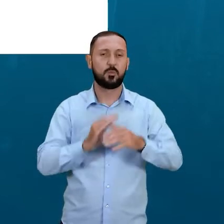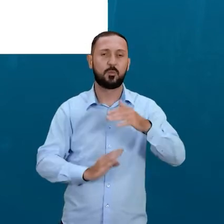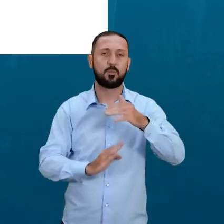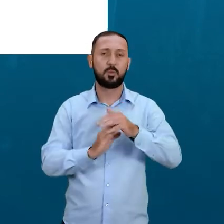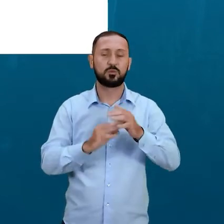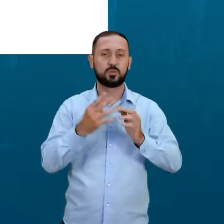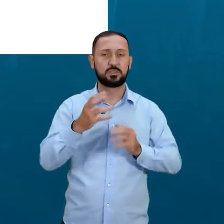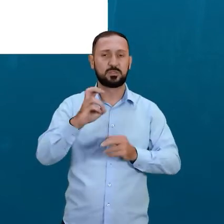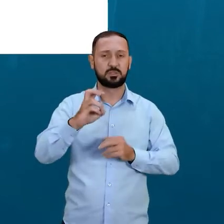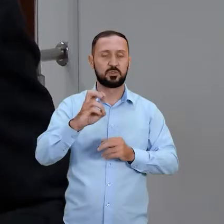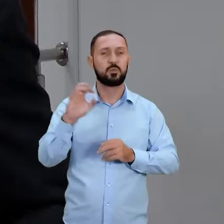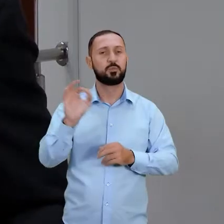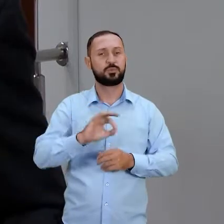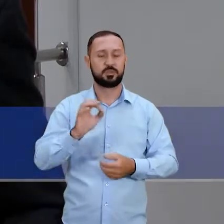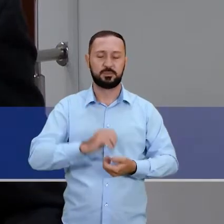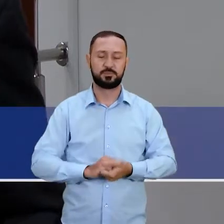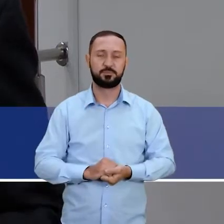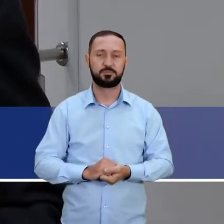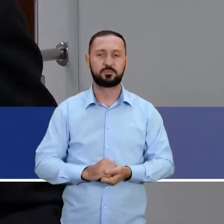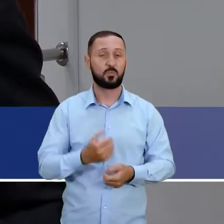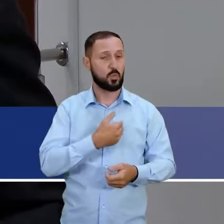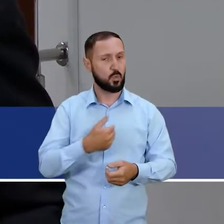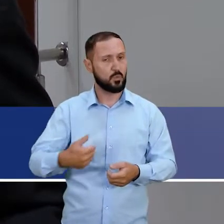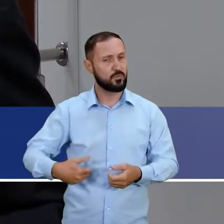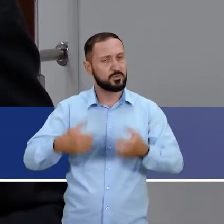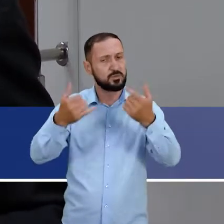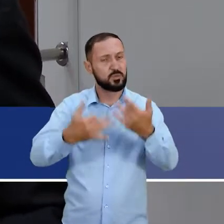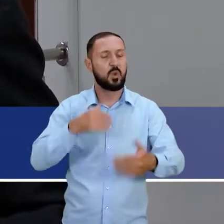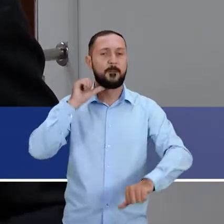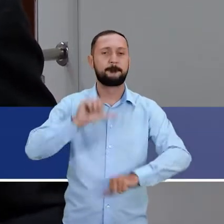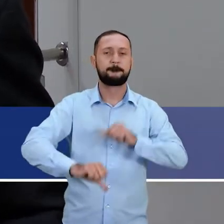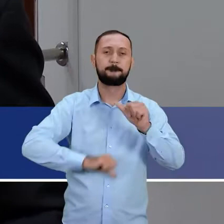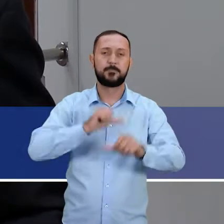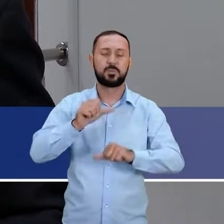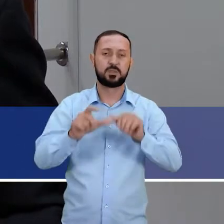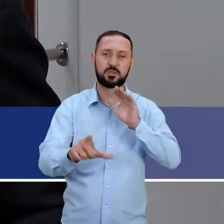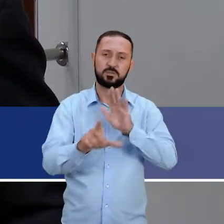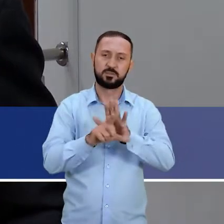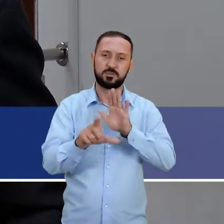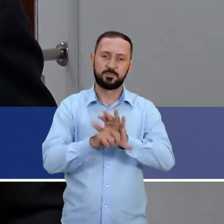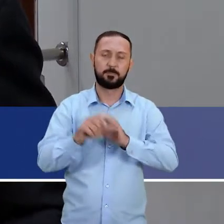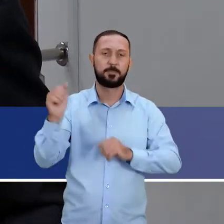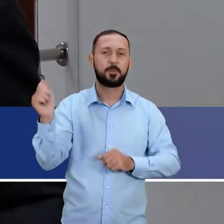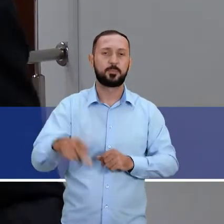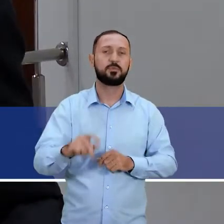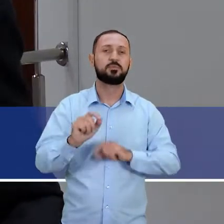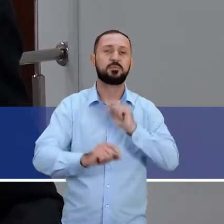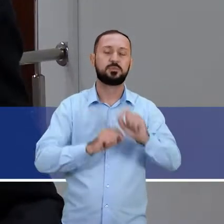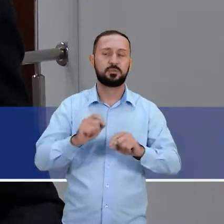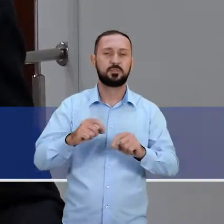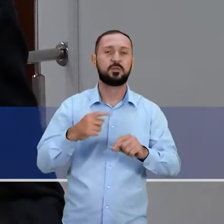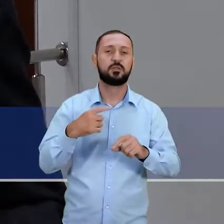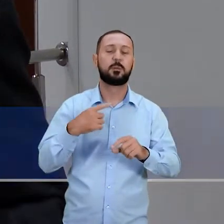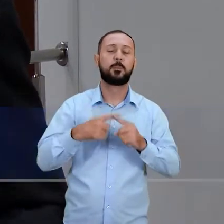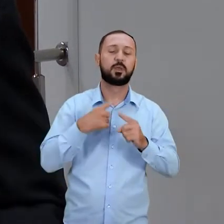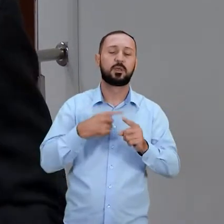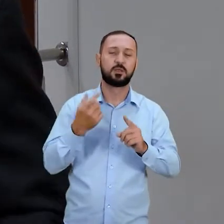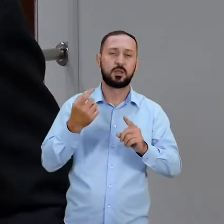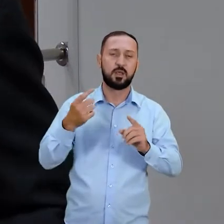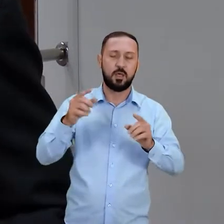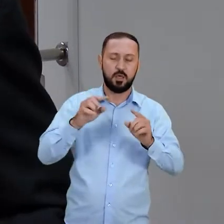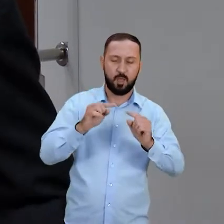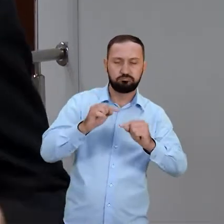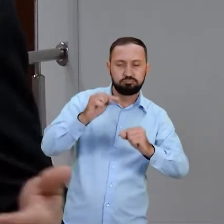exceder 45%. O governo do estado justificou mudanças na legislação previdenciária em decorrência da redução